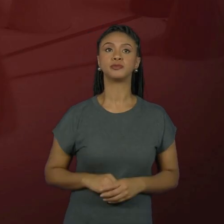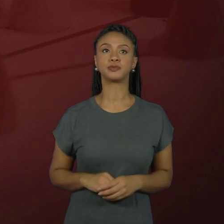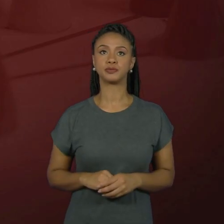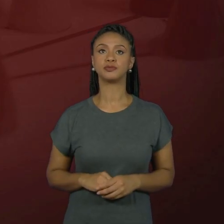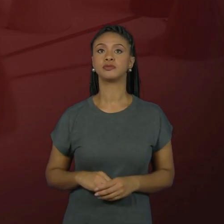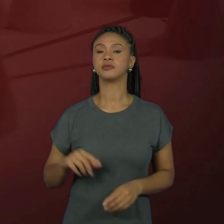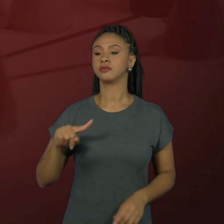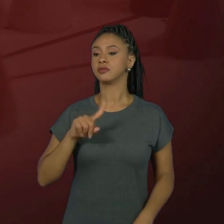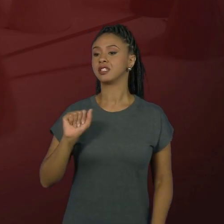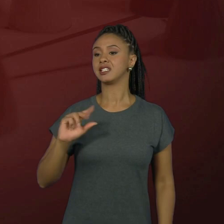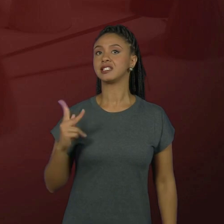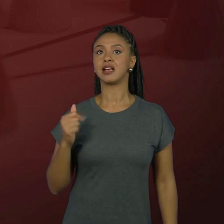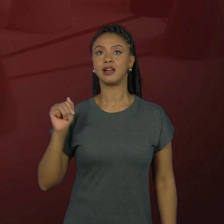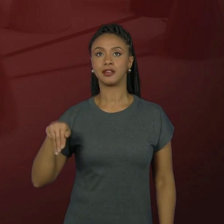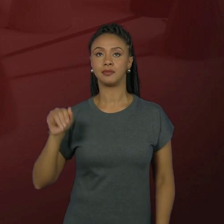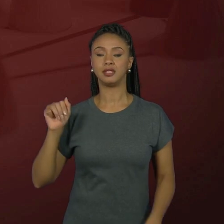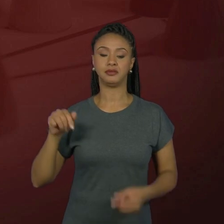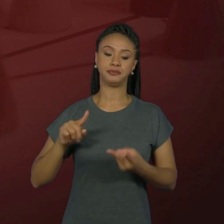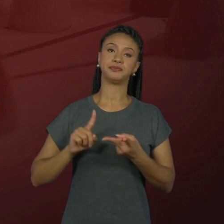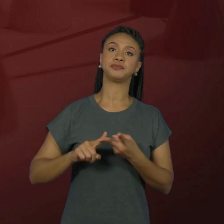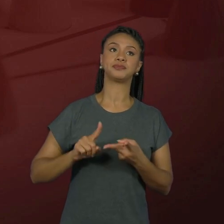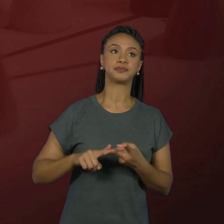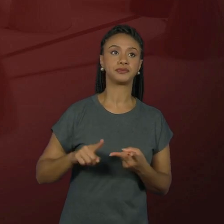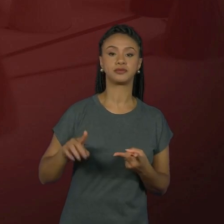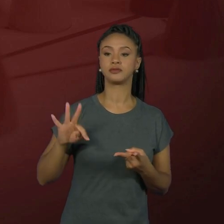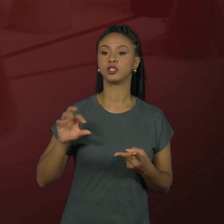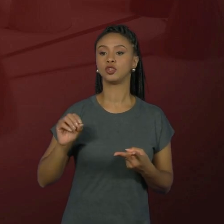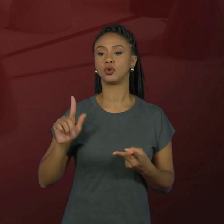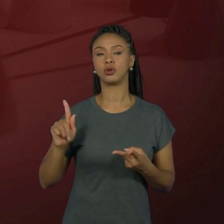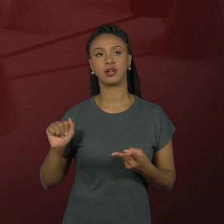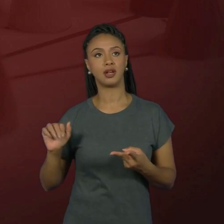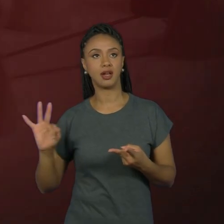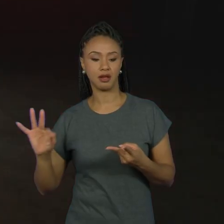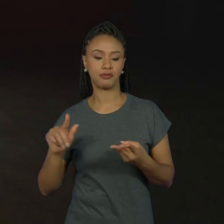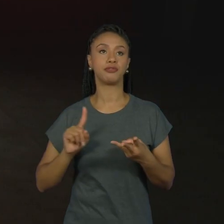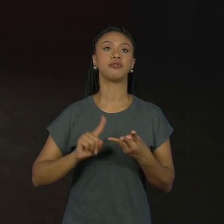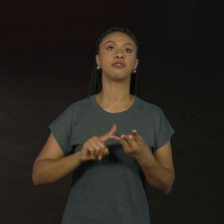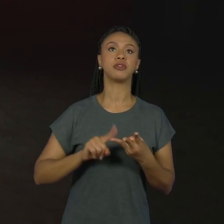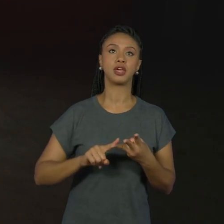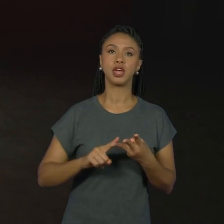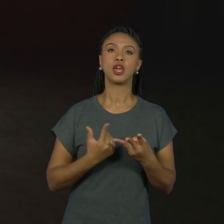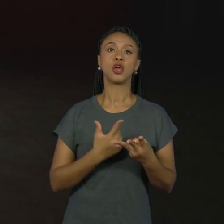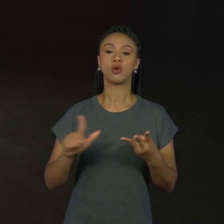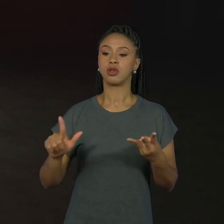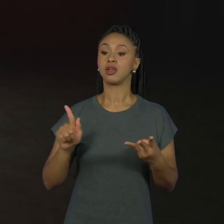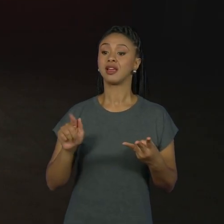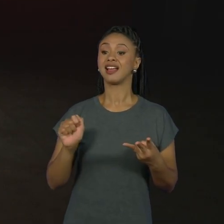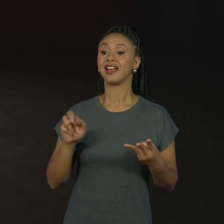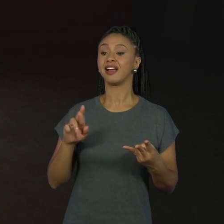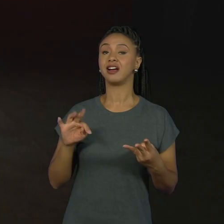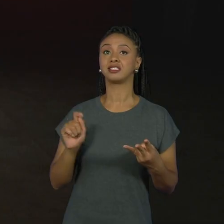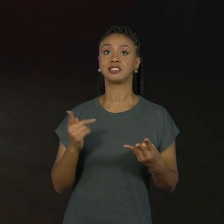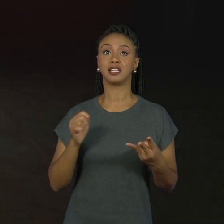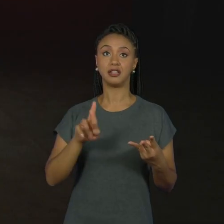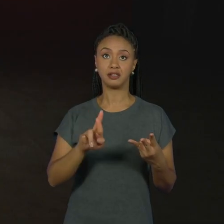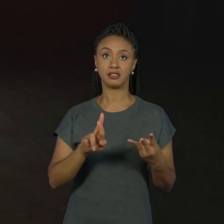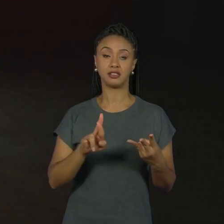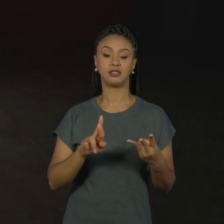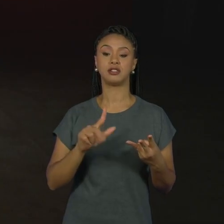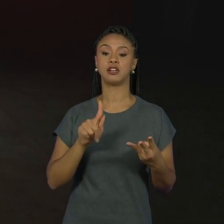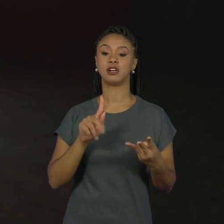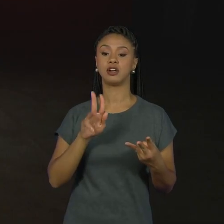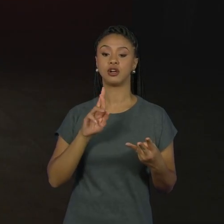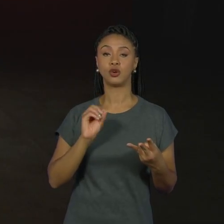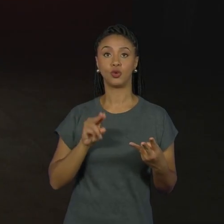de Zachman, o TOGAF, o framework do Gartner Group. Esses foram frameworks que foram criados